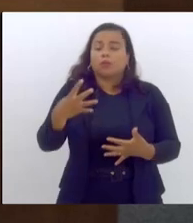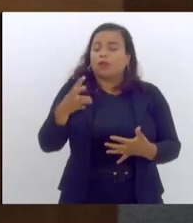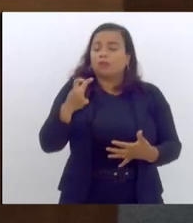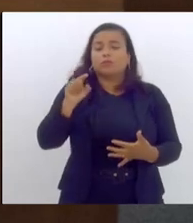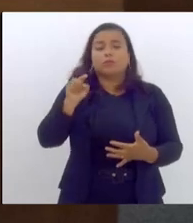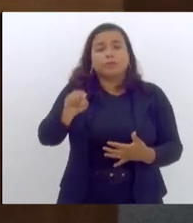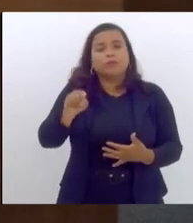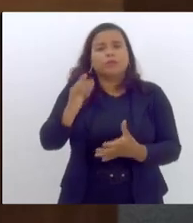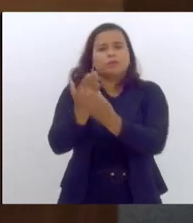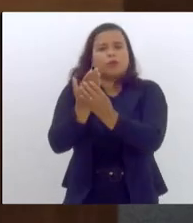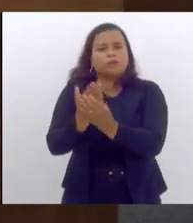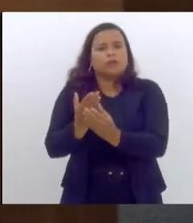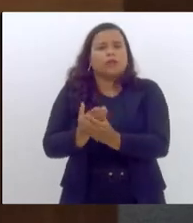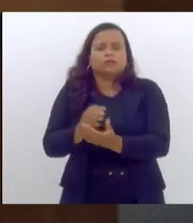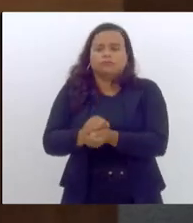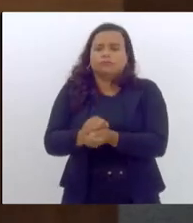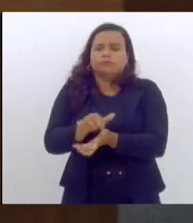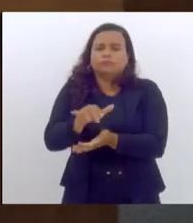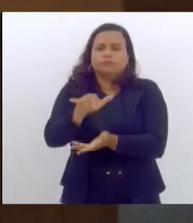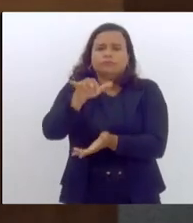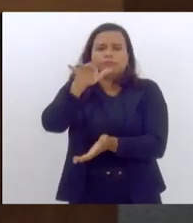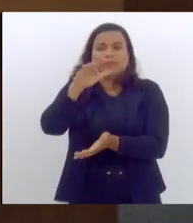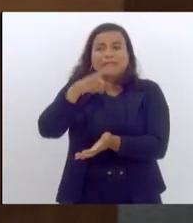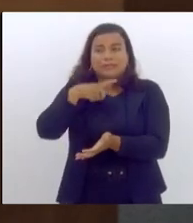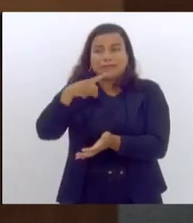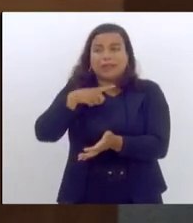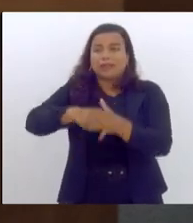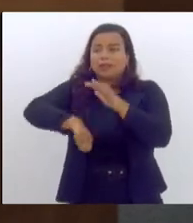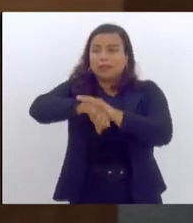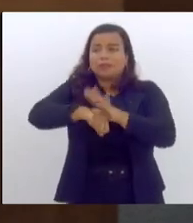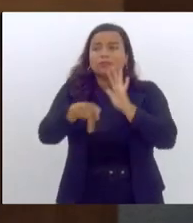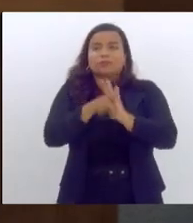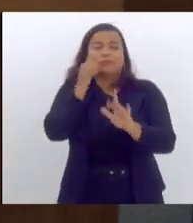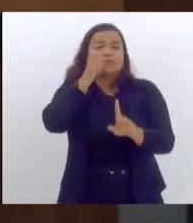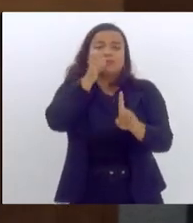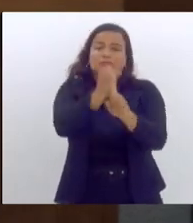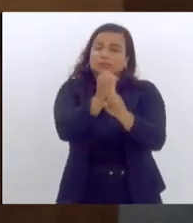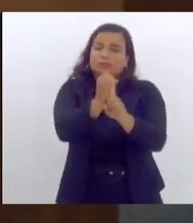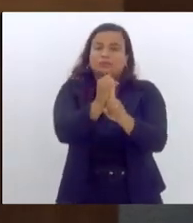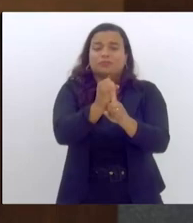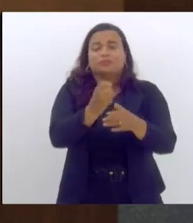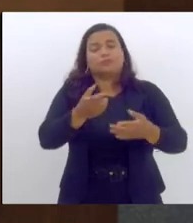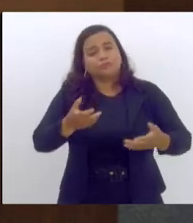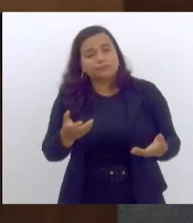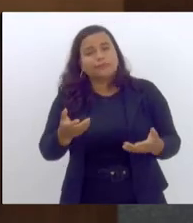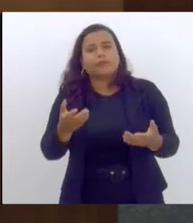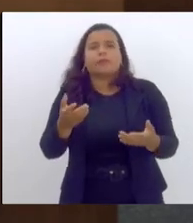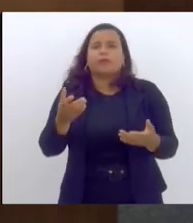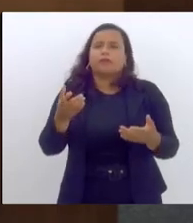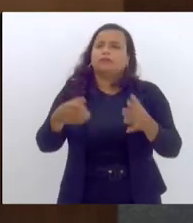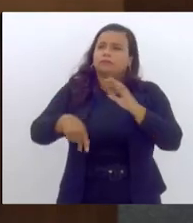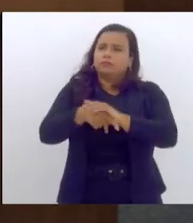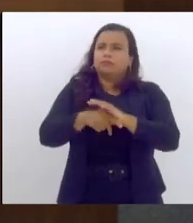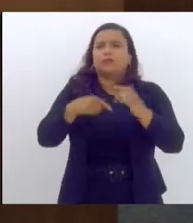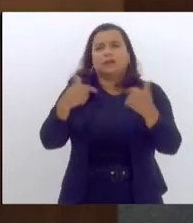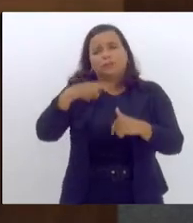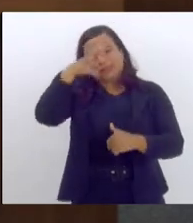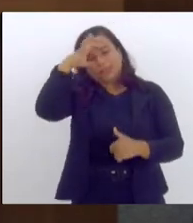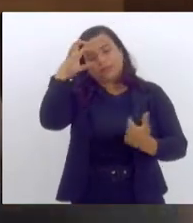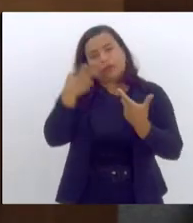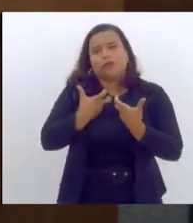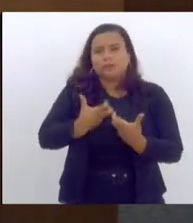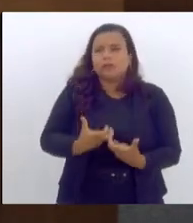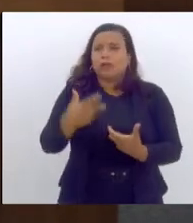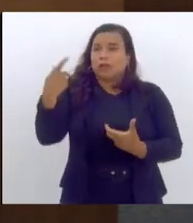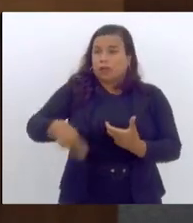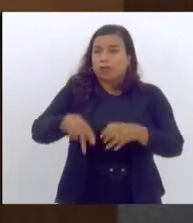tem aí uma gama de crimes de feminicídio que compõem, né, esse trabalho exaustivo e que o tribunal